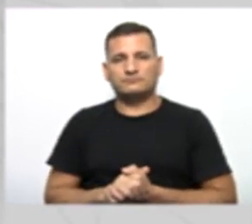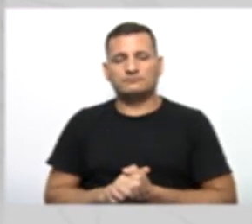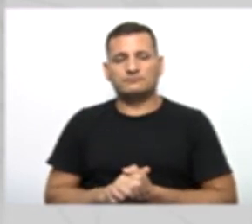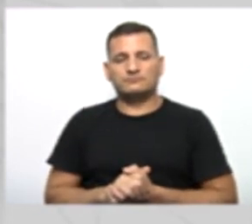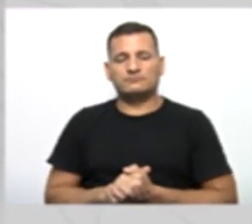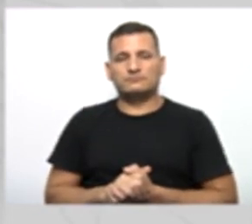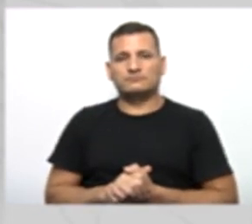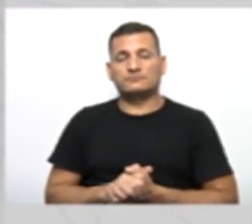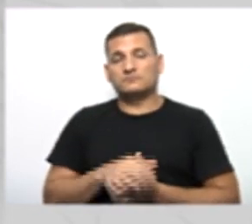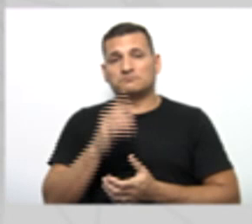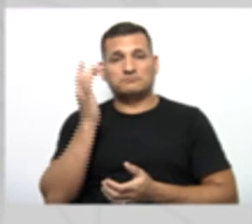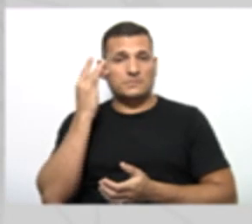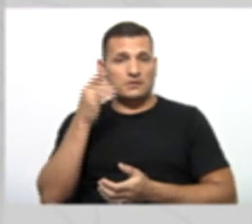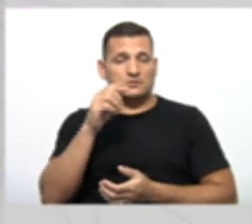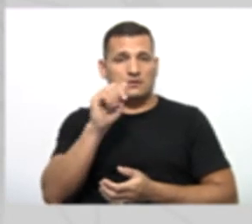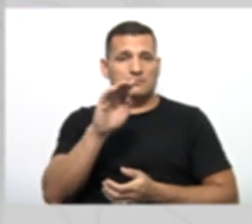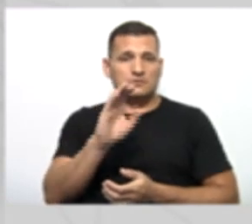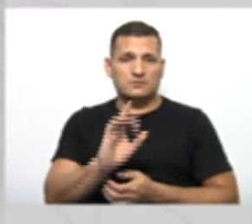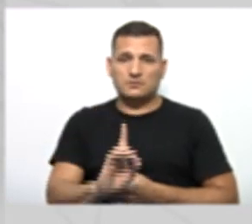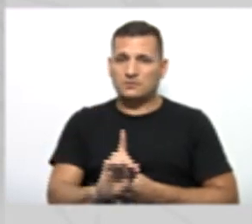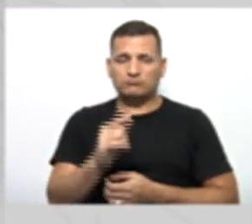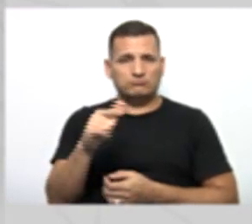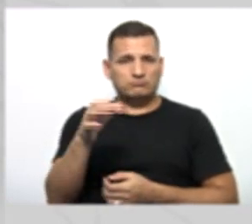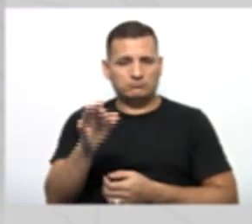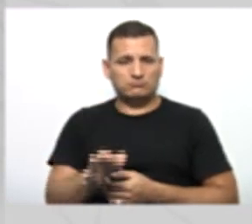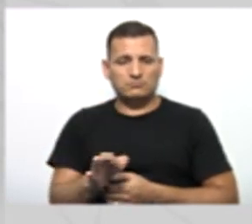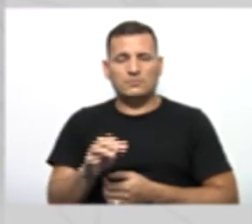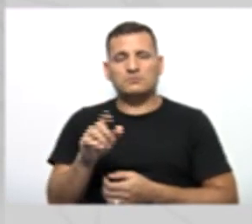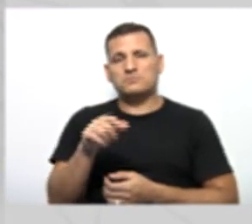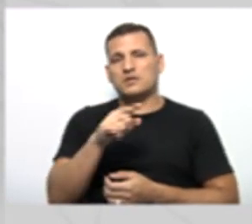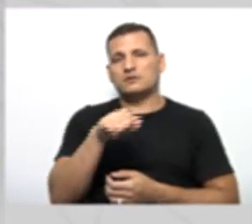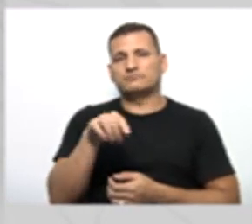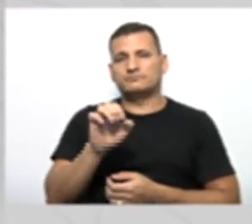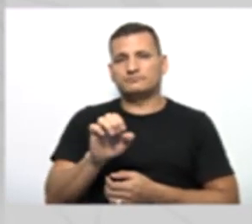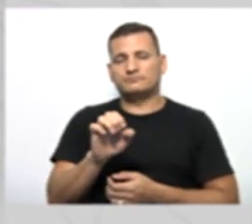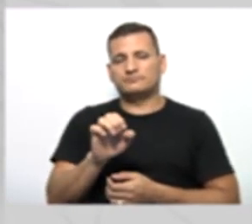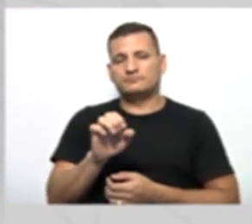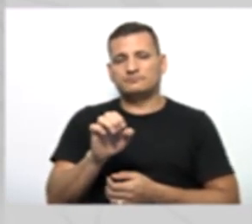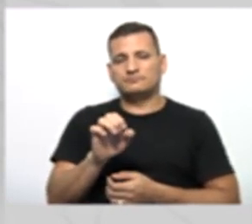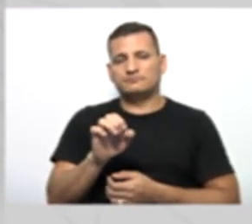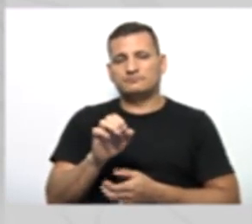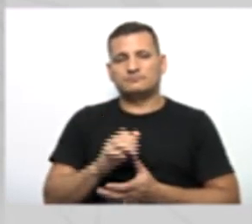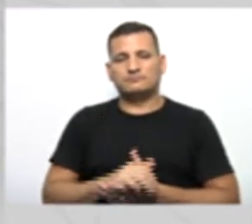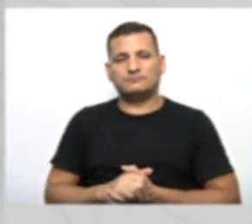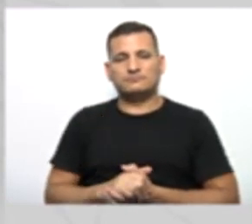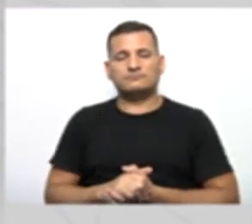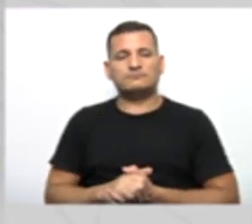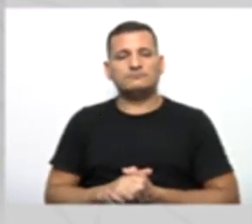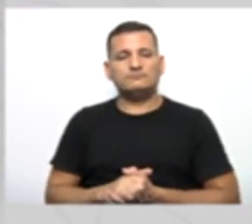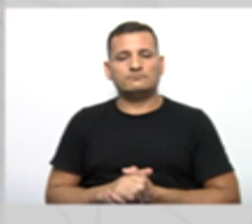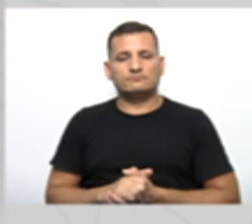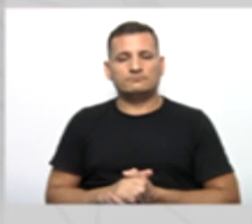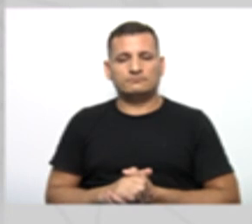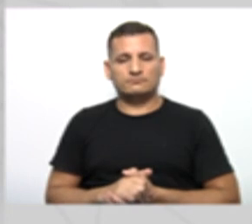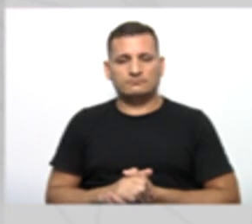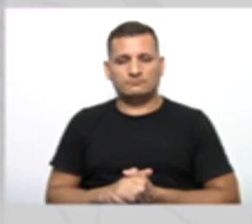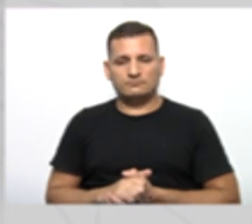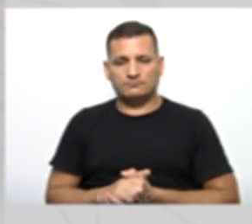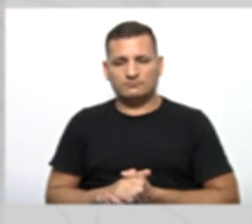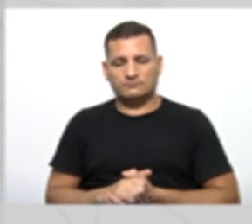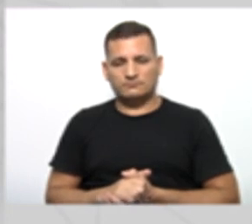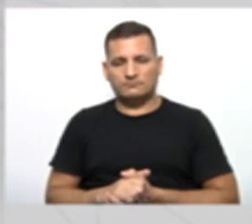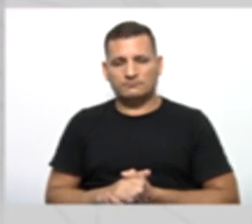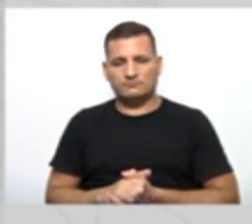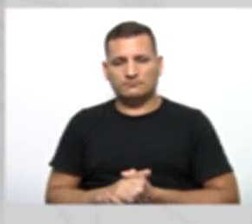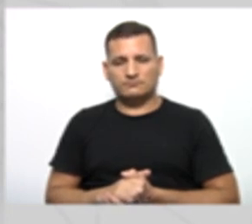marca a letra E porque você acha que nenhuma se adequou, nenhuma resposta se adequou a essa pergunta, que era saber para